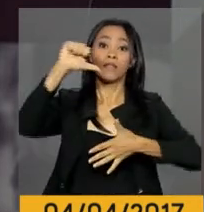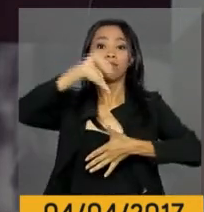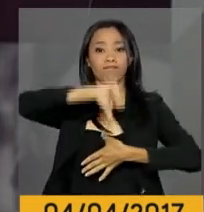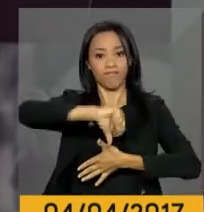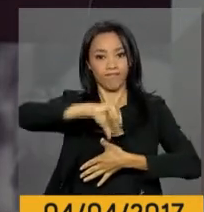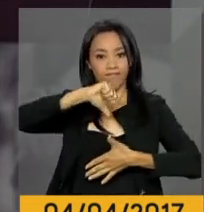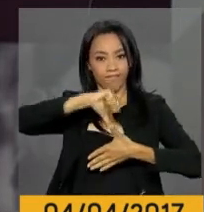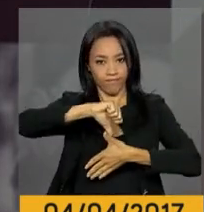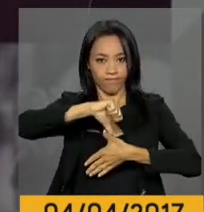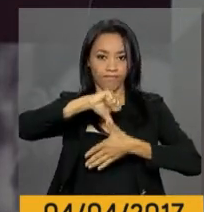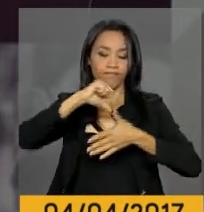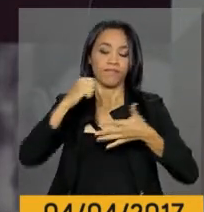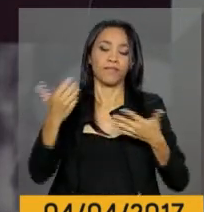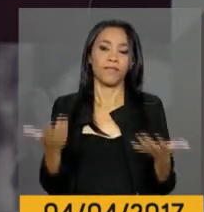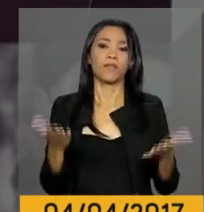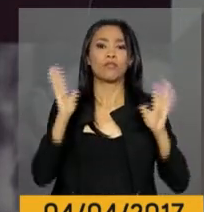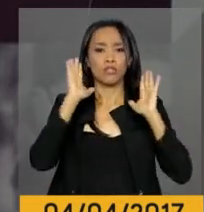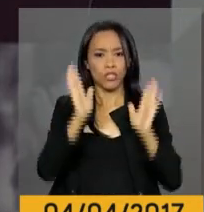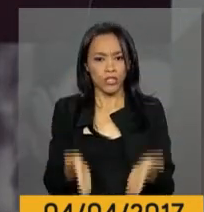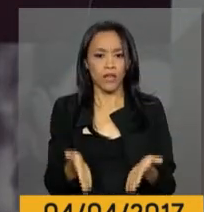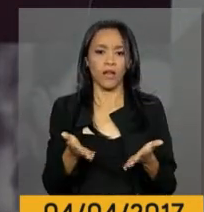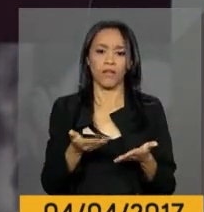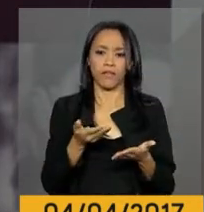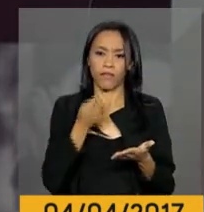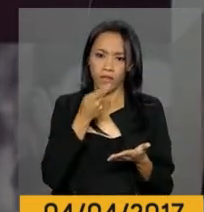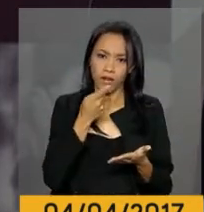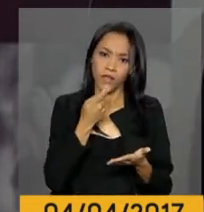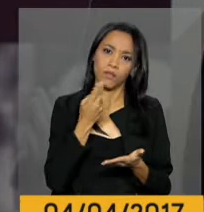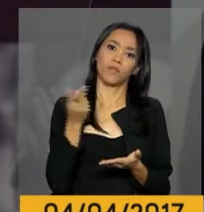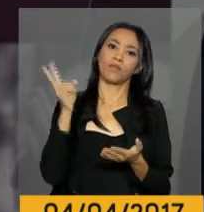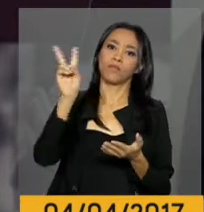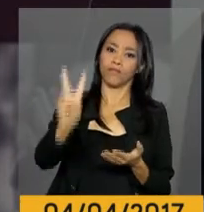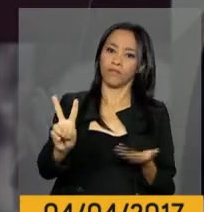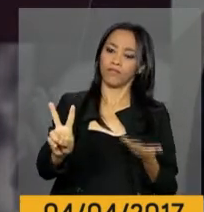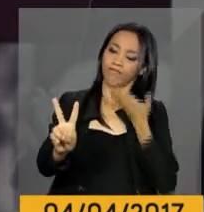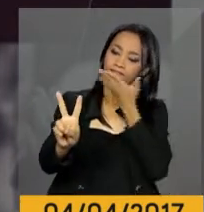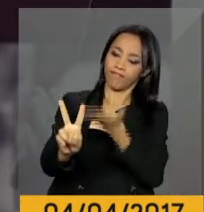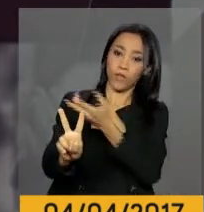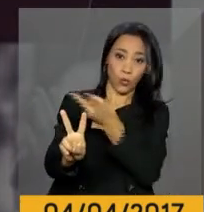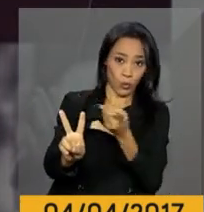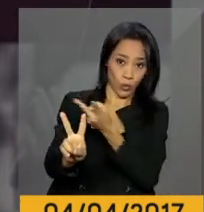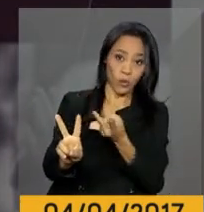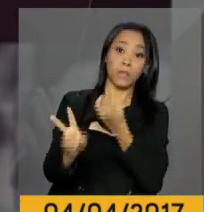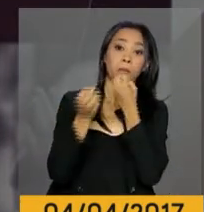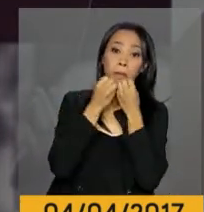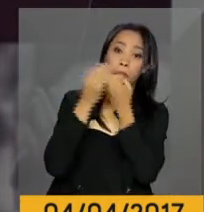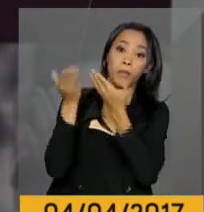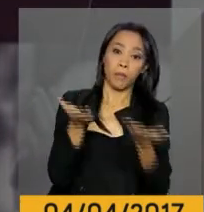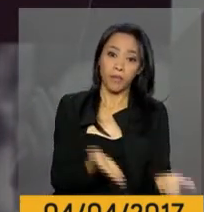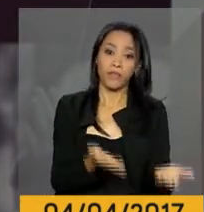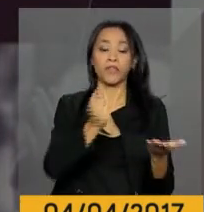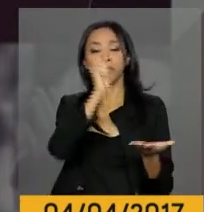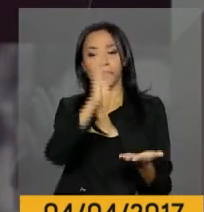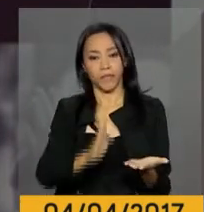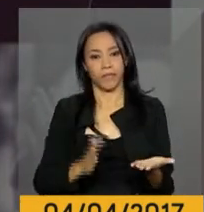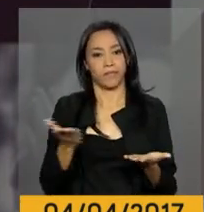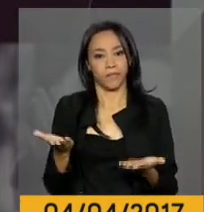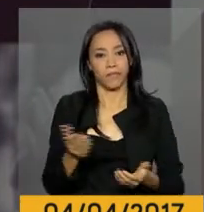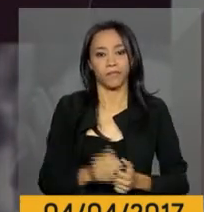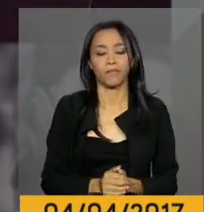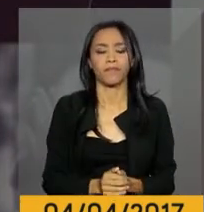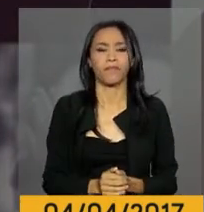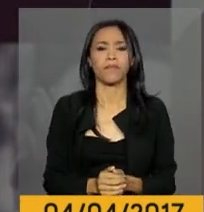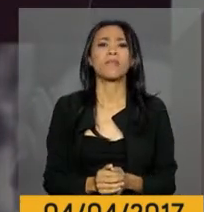Quero, desde já, Majestades, dizer que são muito bem-vindos ao Brasil. É